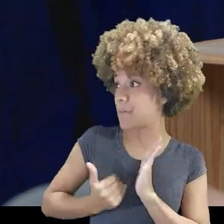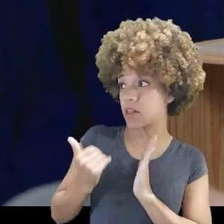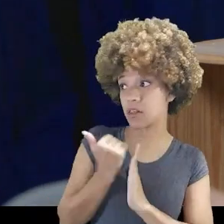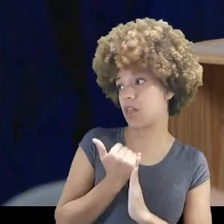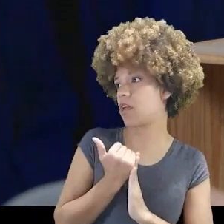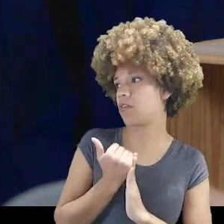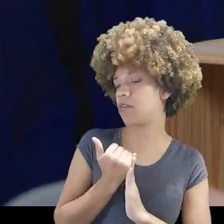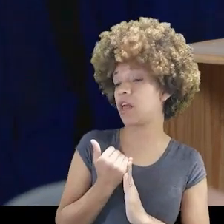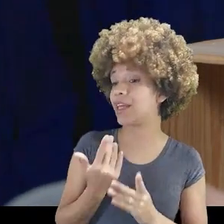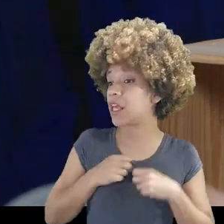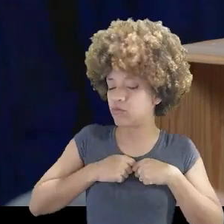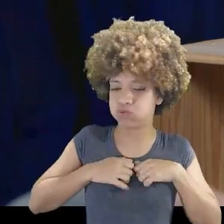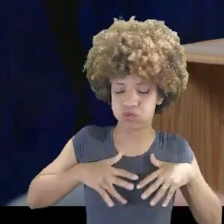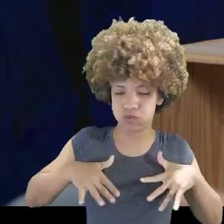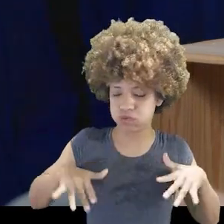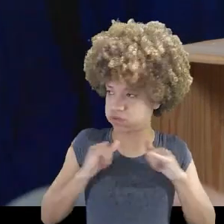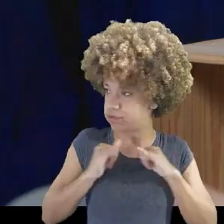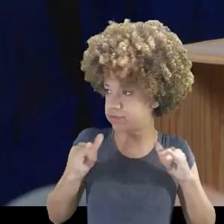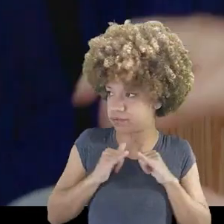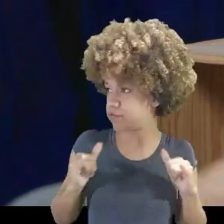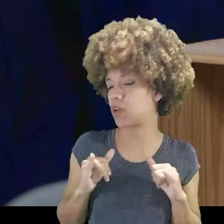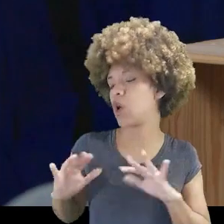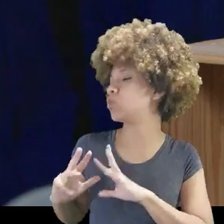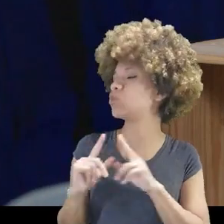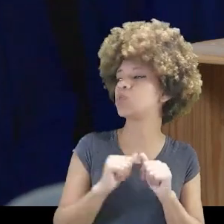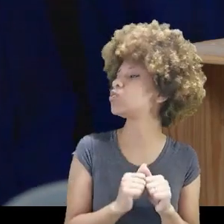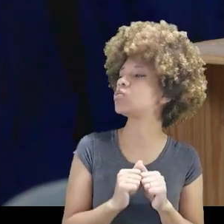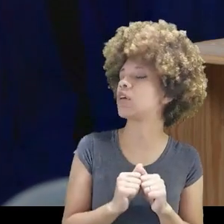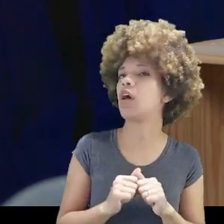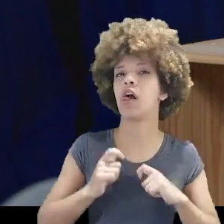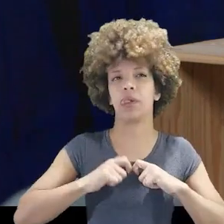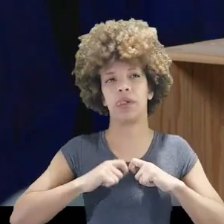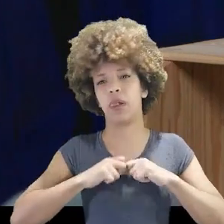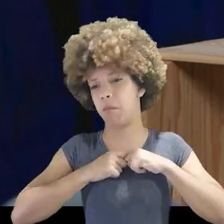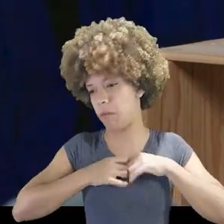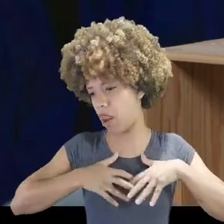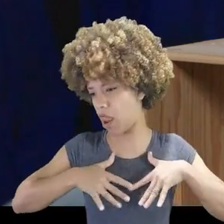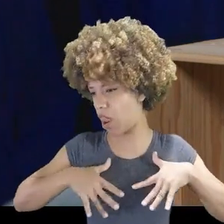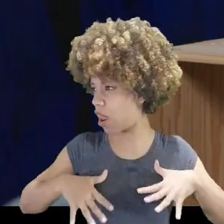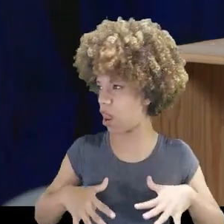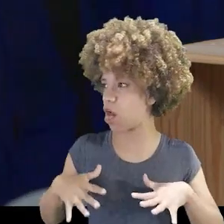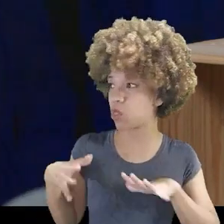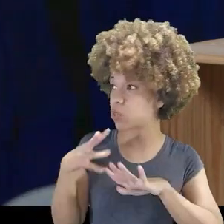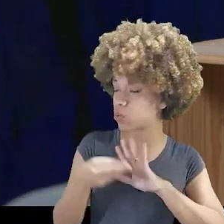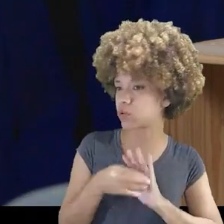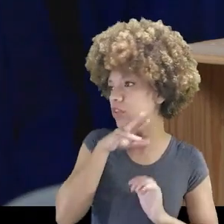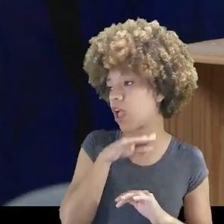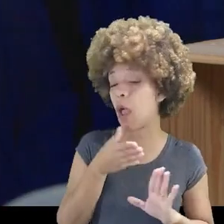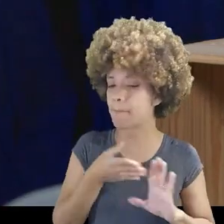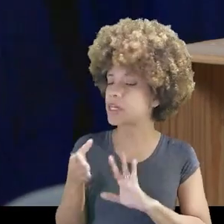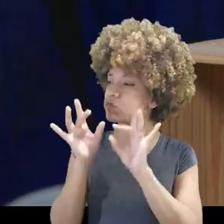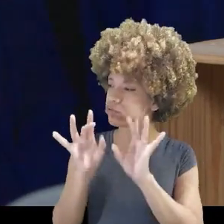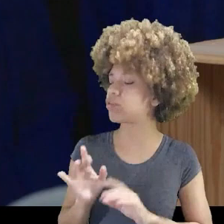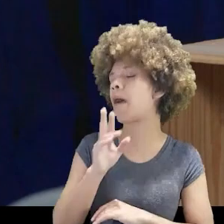pode tirar do corpo dele ele descarrega energeticamente tudo você vai lá a transa para descarregar tudo você tem de ruim é um momento